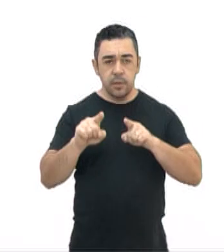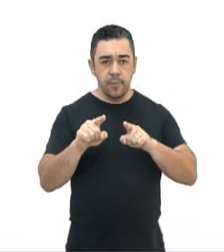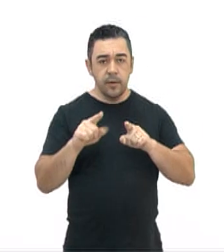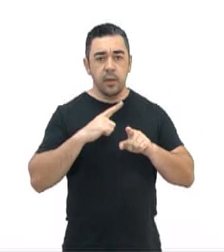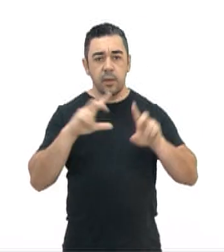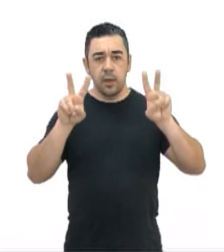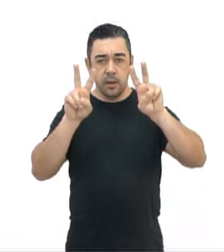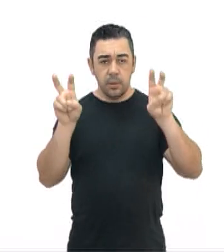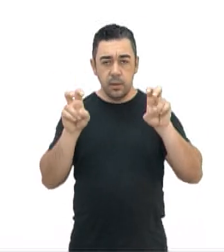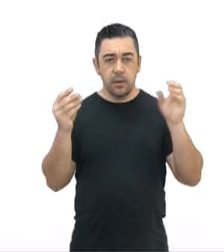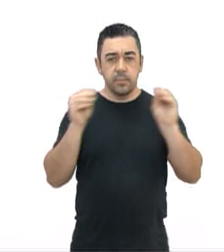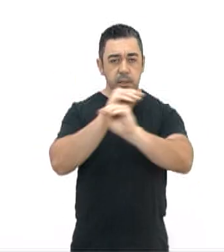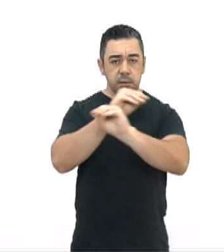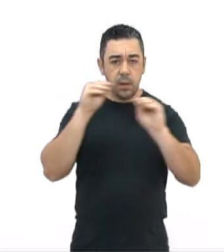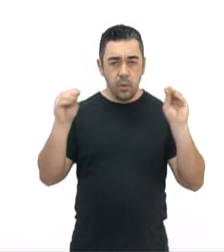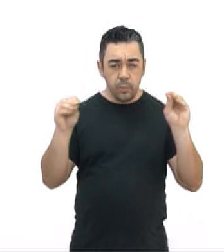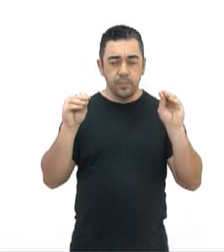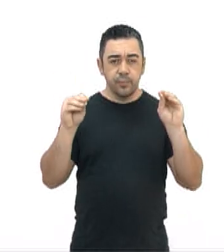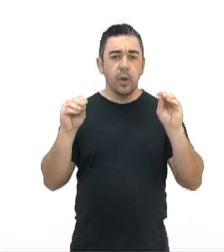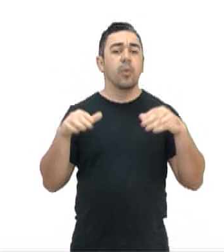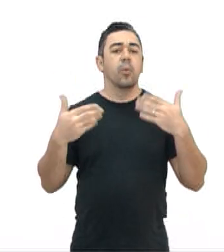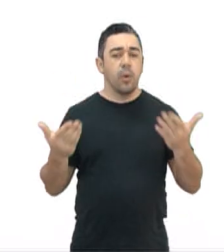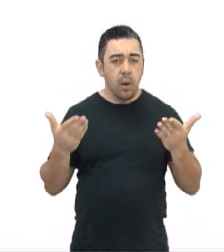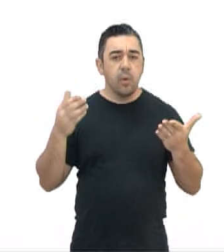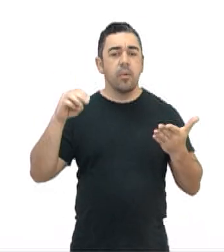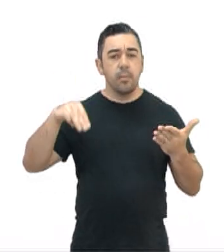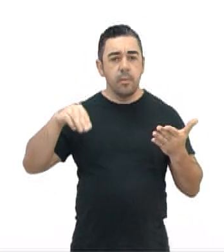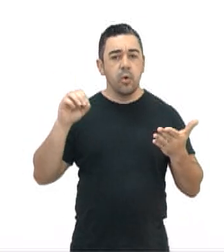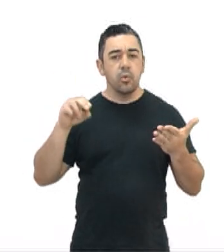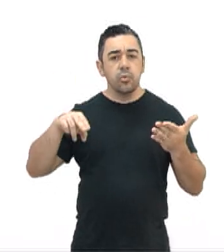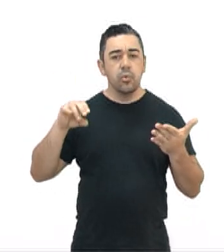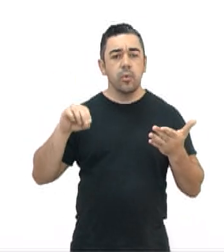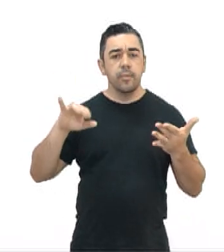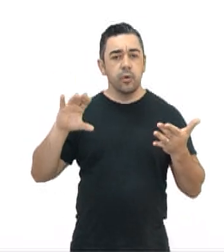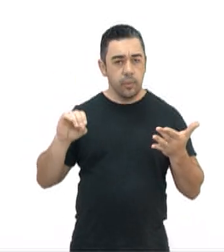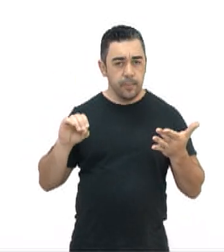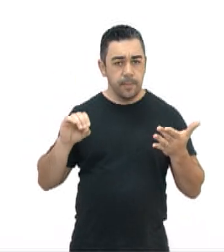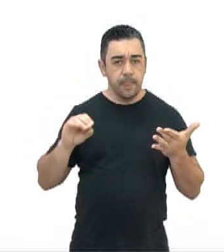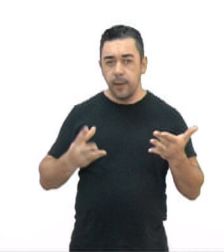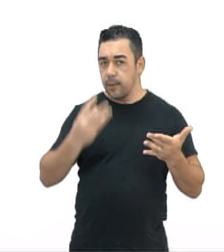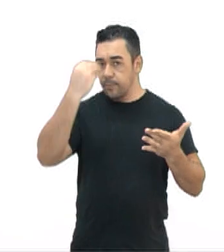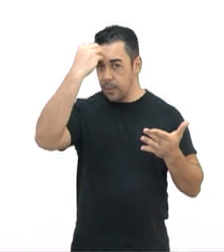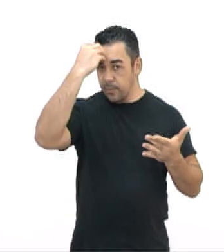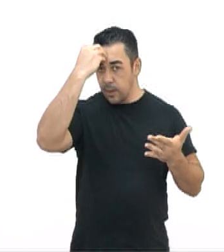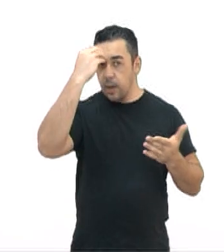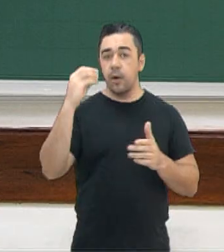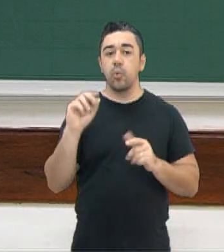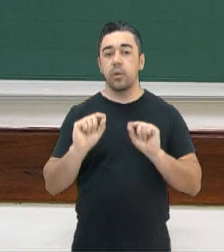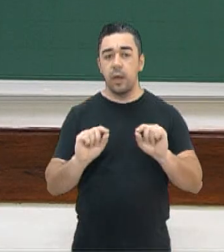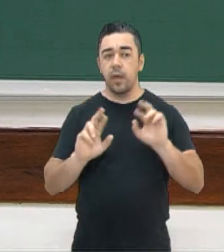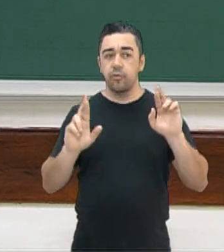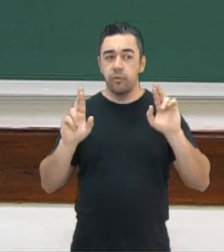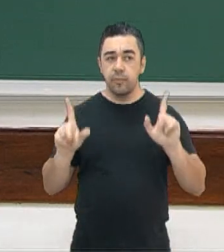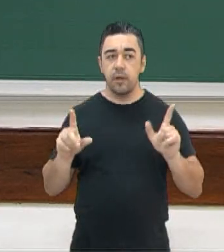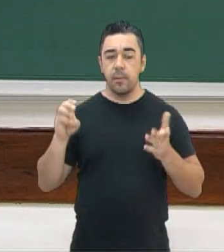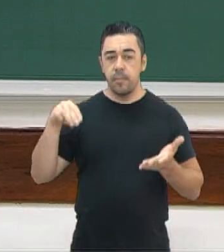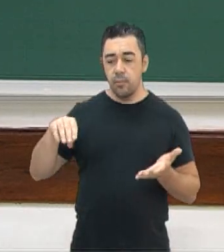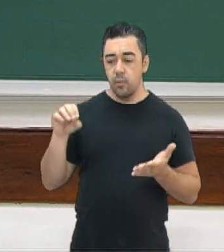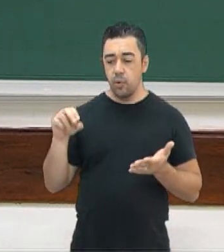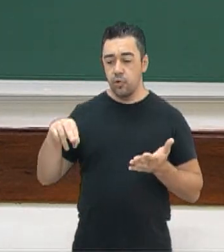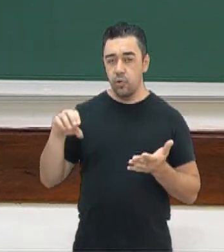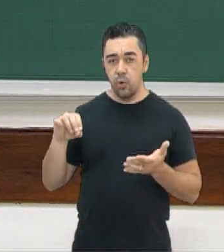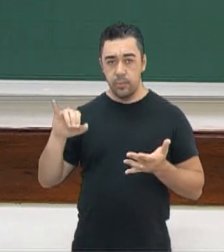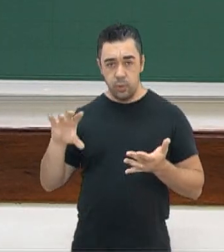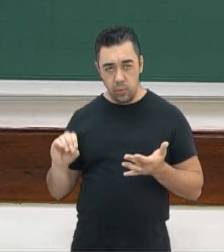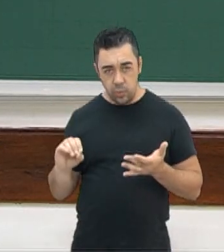expressões algébricas abaixo, qual é monômio? É importante nós fixarmos aqui a diferença de monômio para